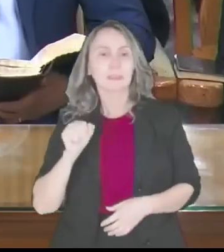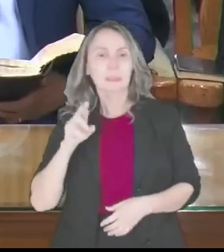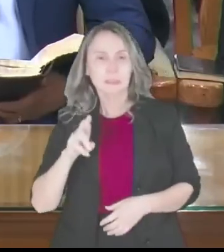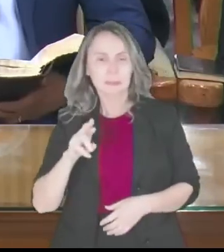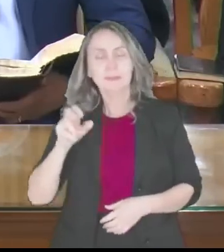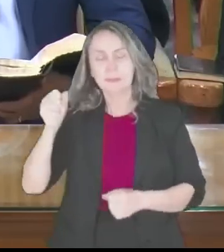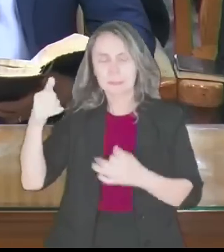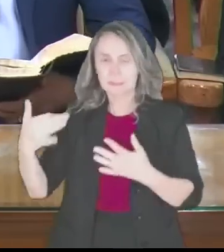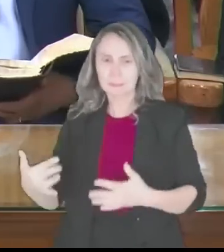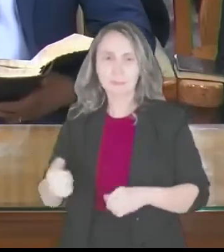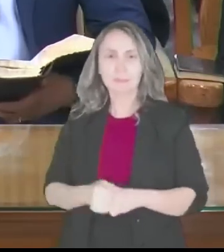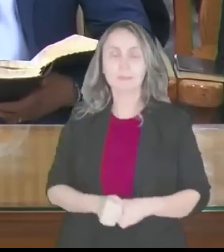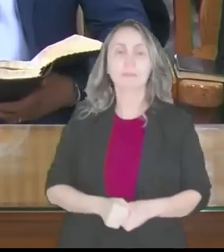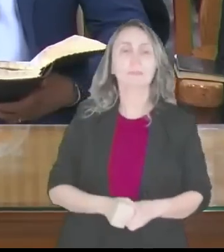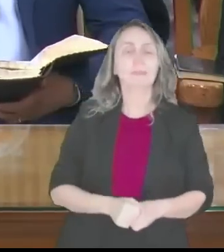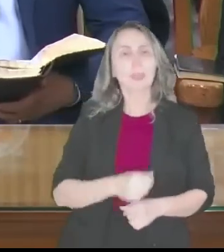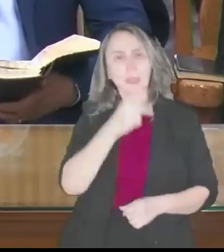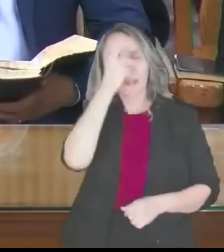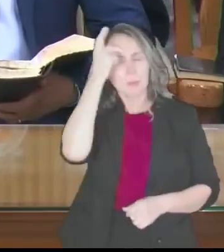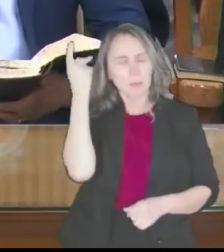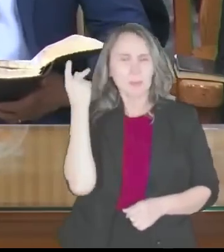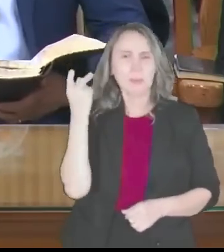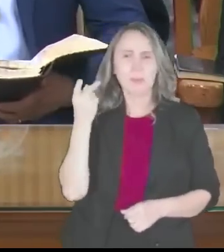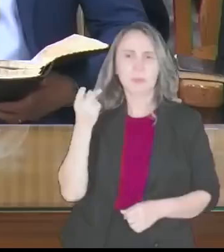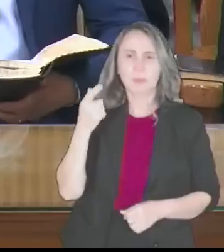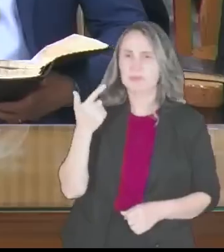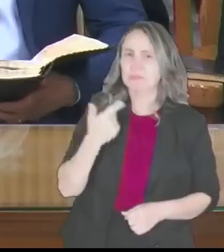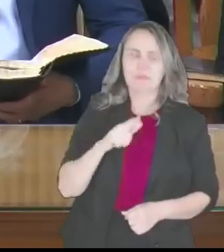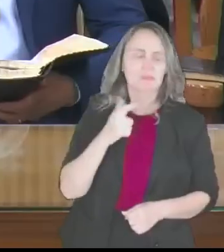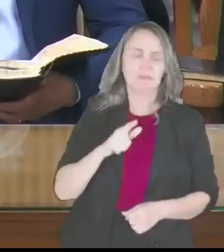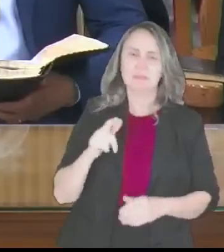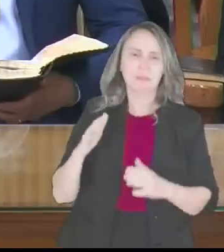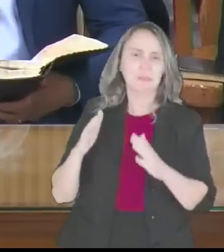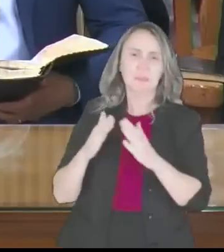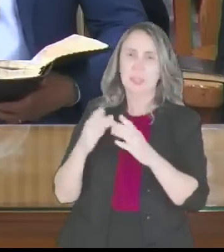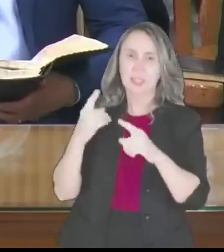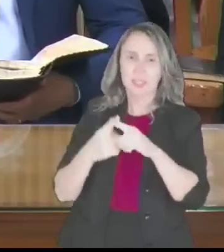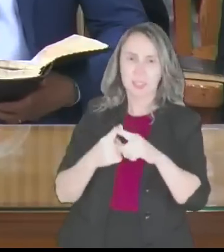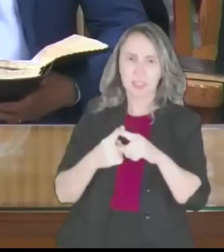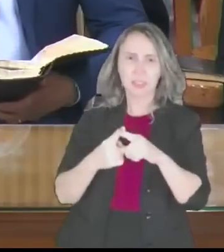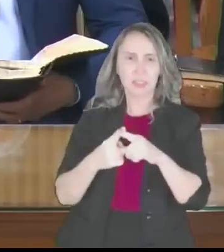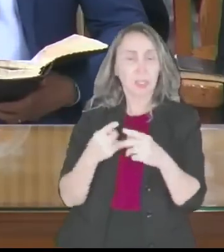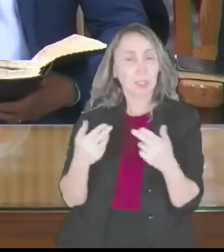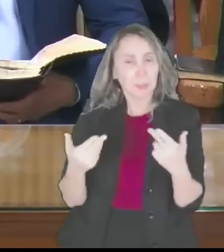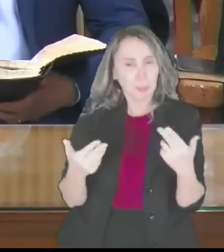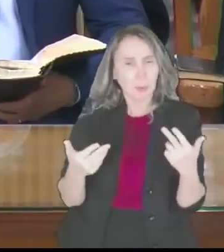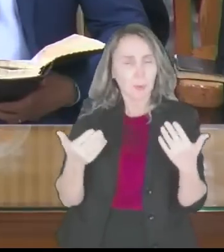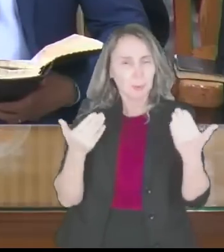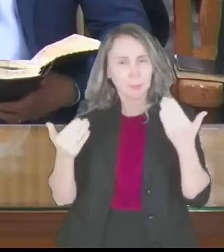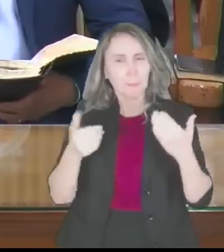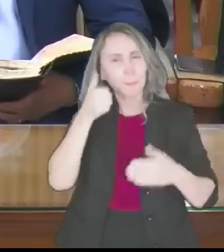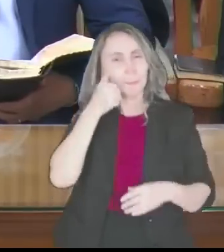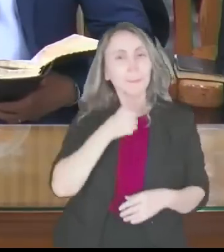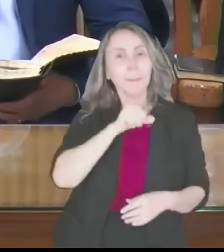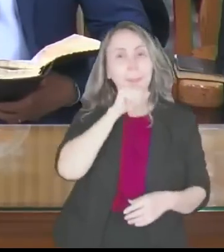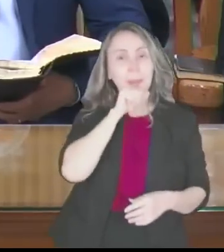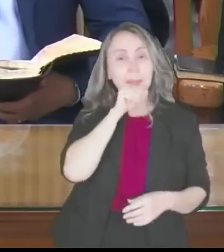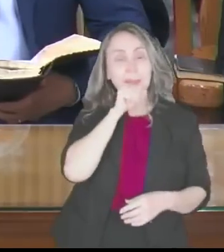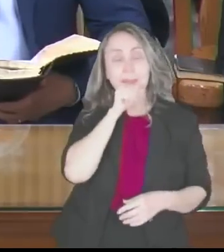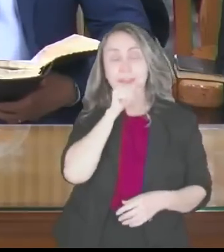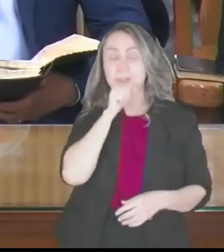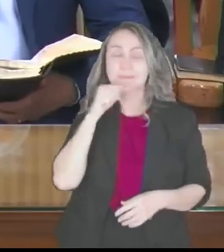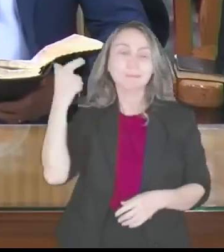como mãe, não pode ter a Deus como pai. Deus é nosso pai e a igreja é nossa